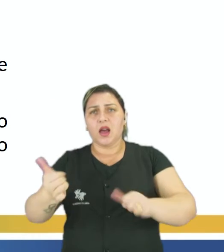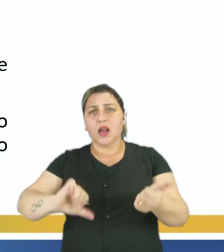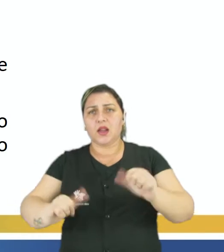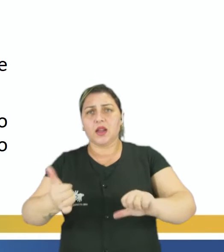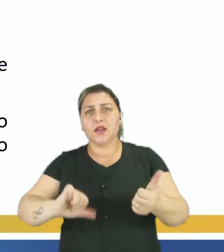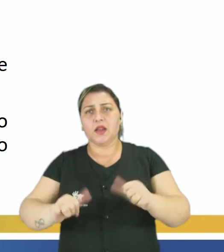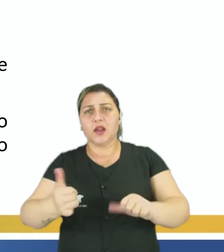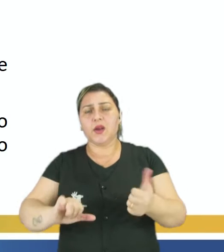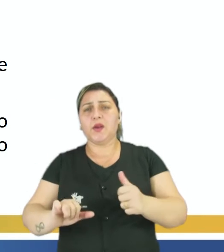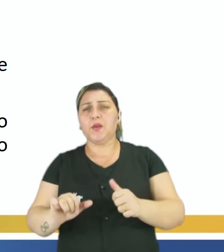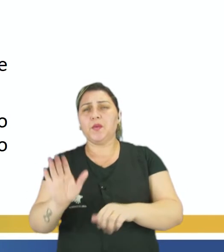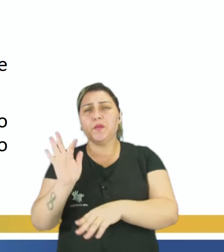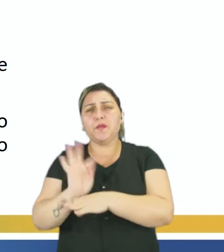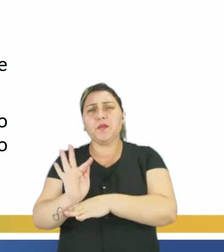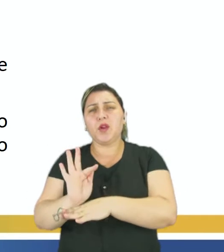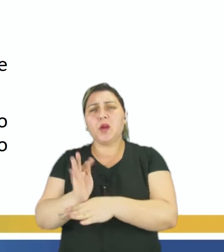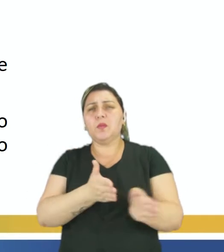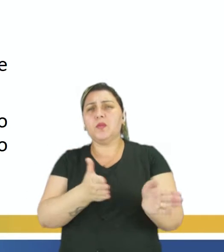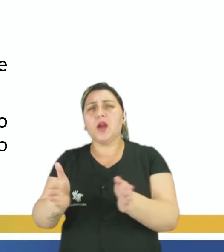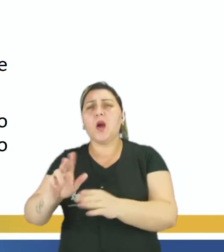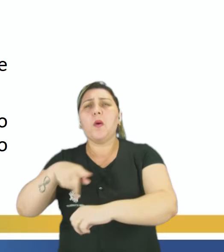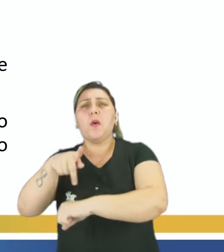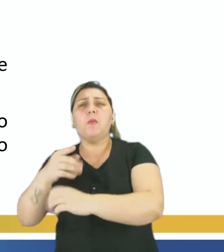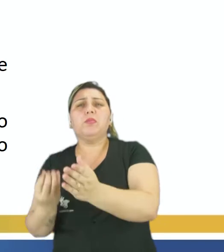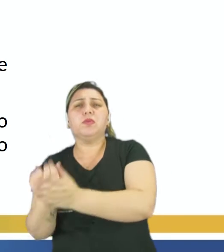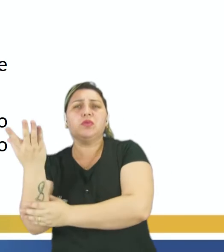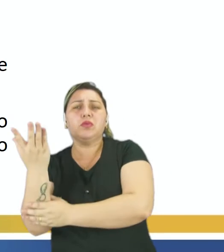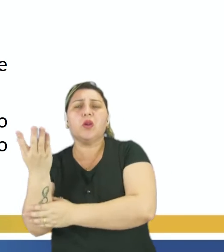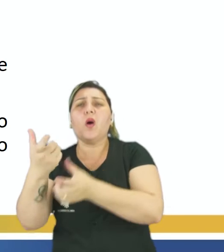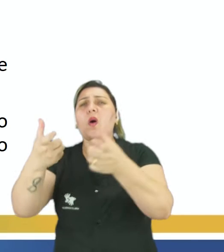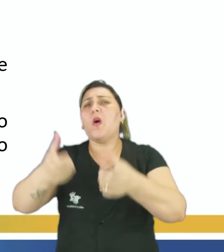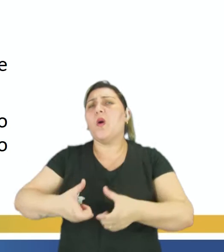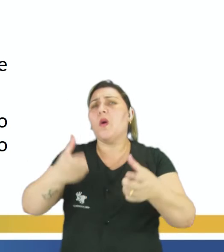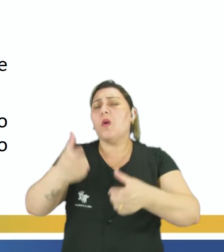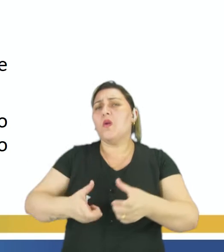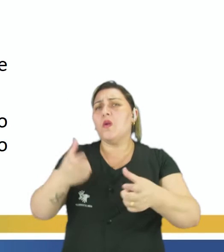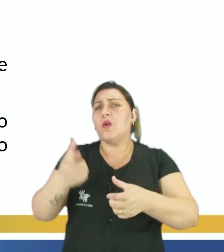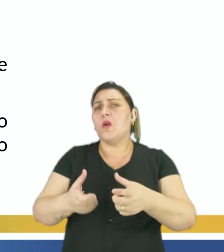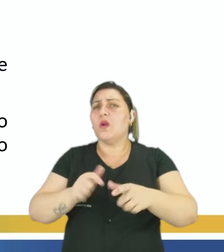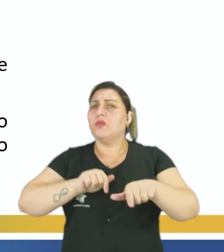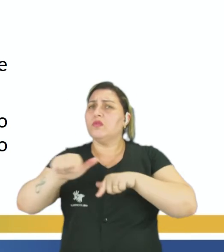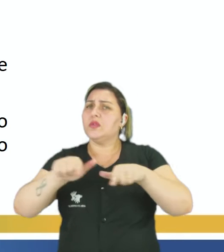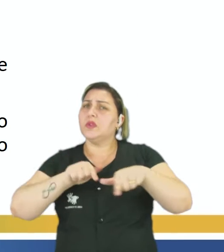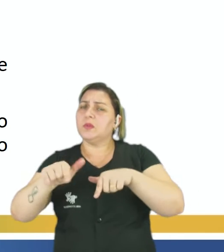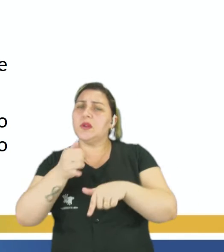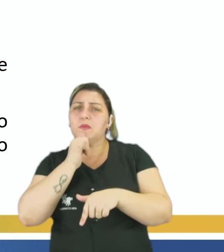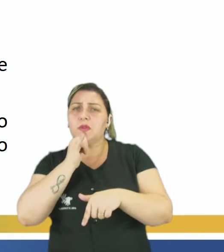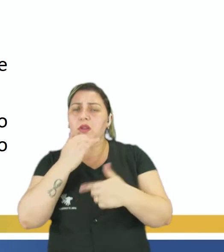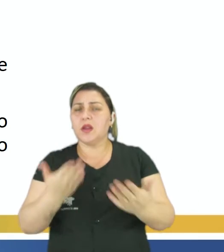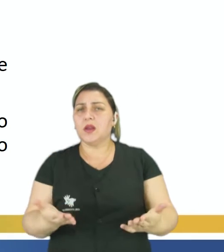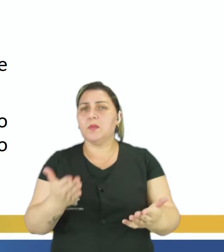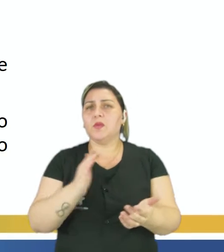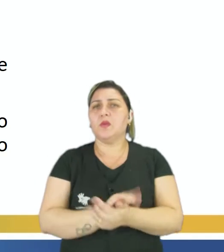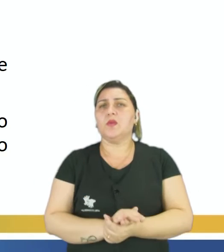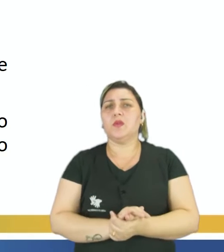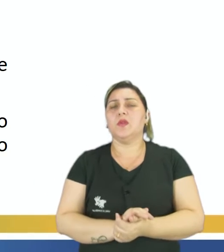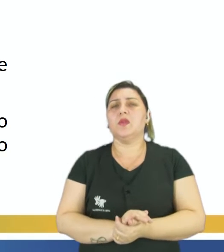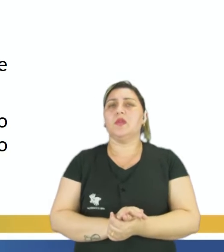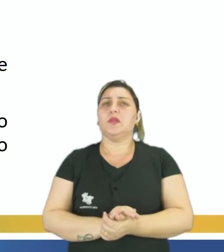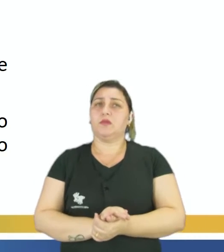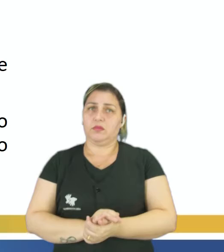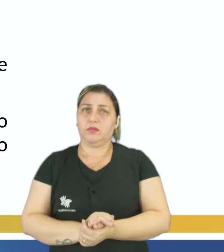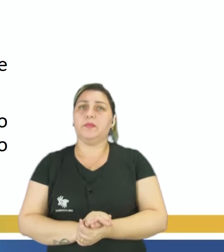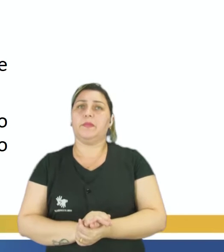é a duração desse filme? Qual é o país de origem? Onde o filme foi trabalhado, por exemplo? Qual é a